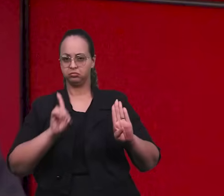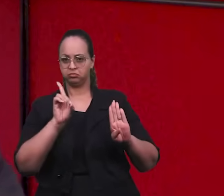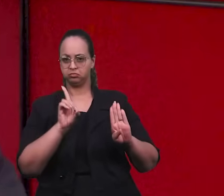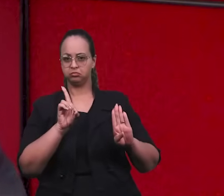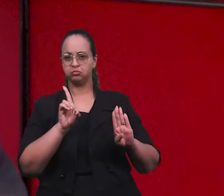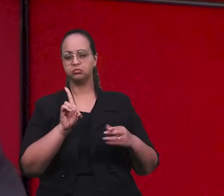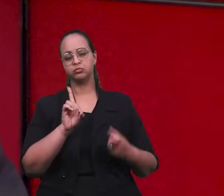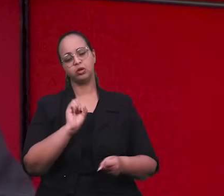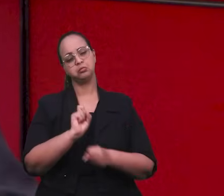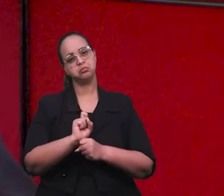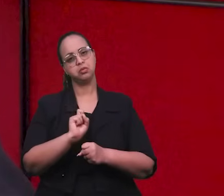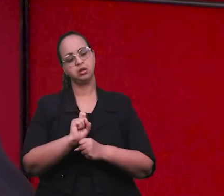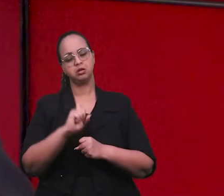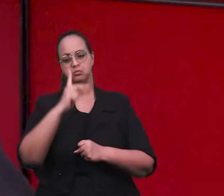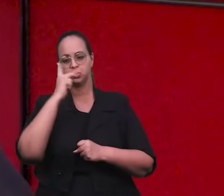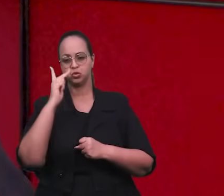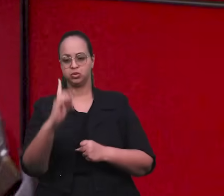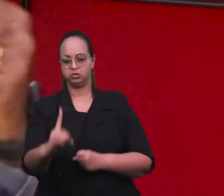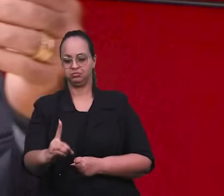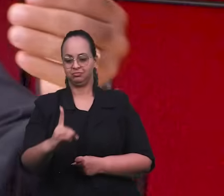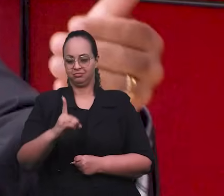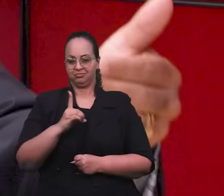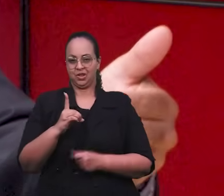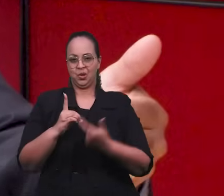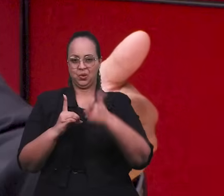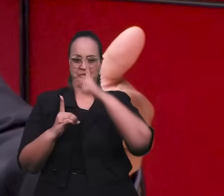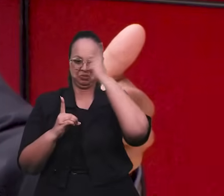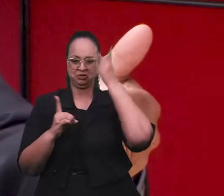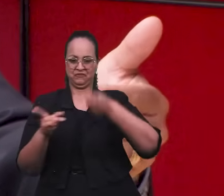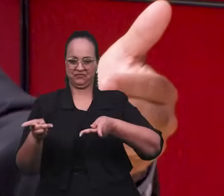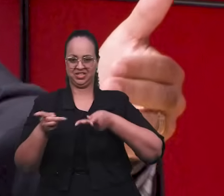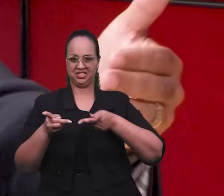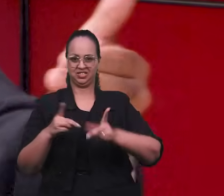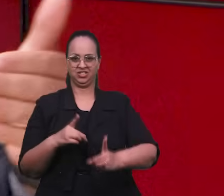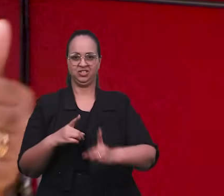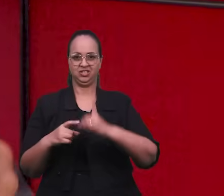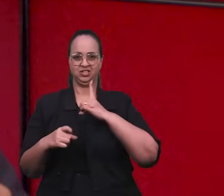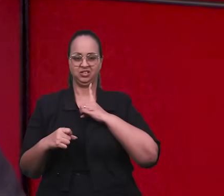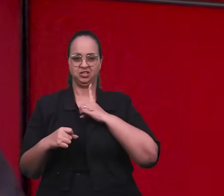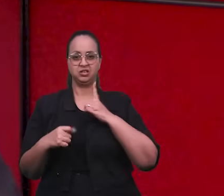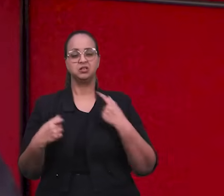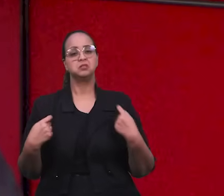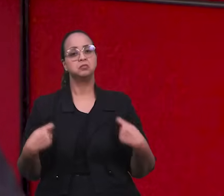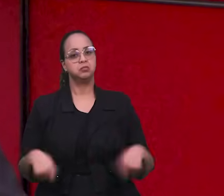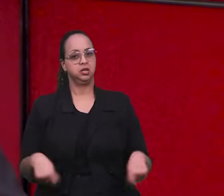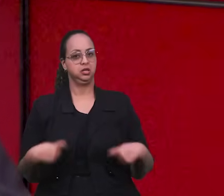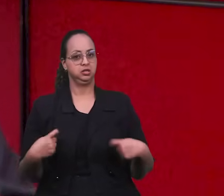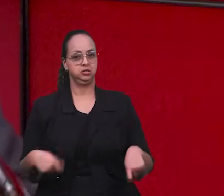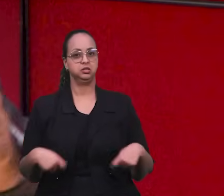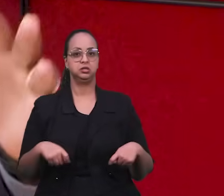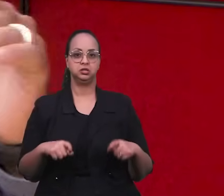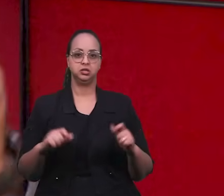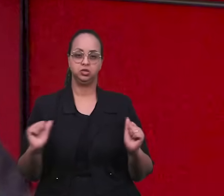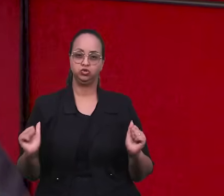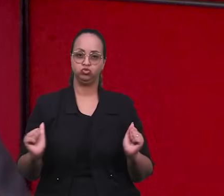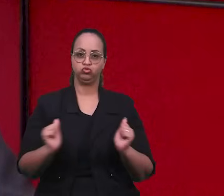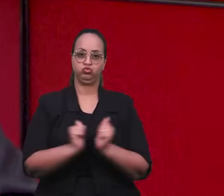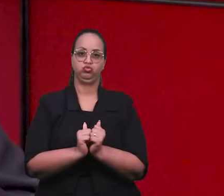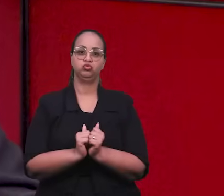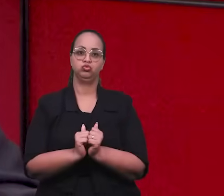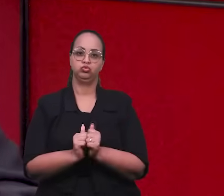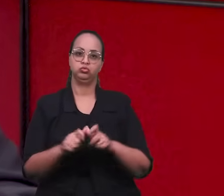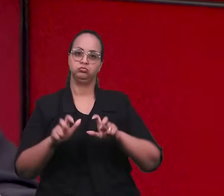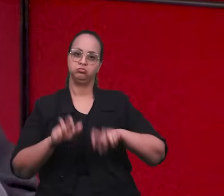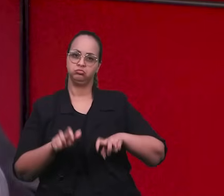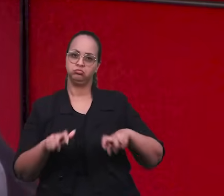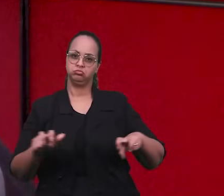portão. Nós precisamos ter sempre, quando possível, os diáconos à frente, ali junto, para ter